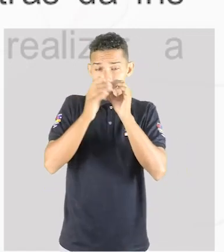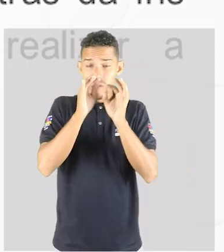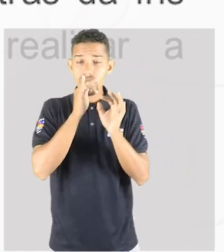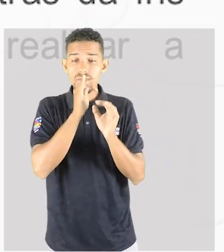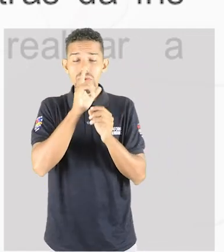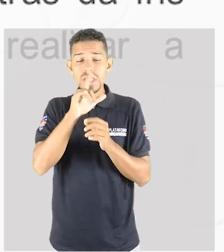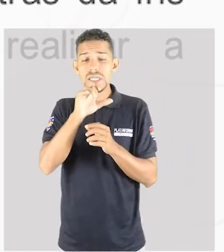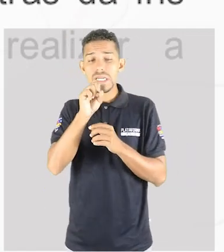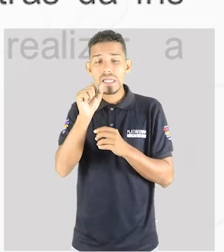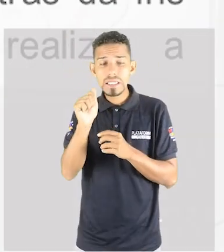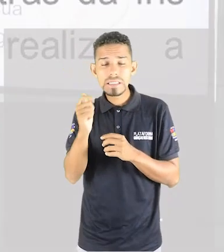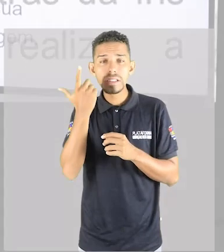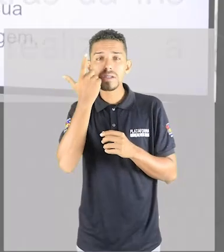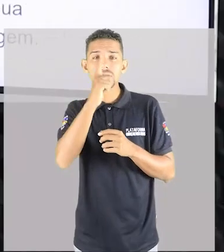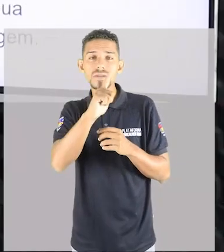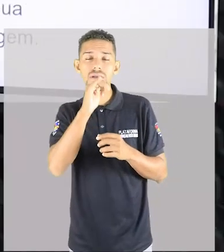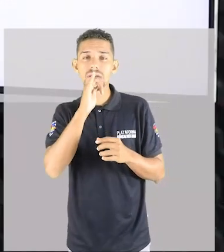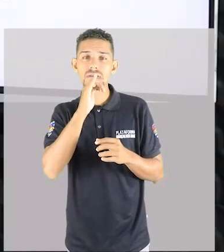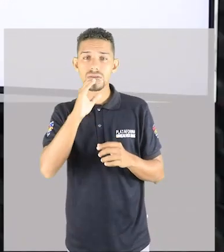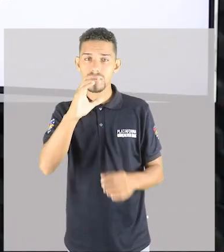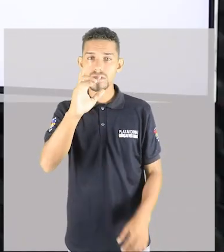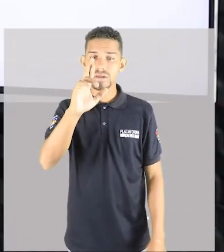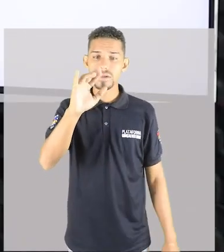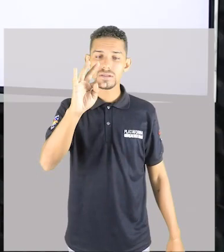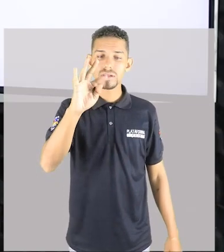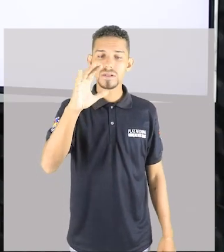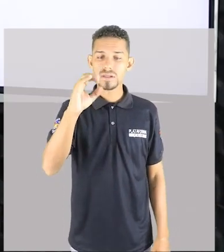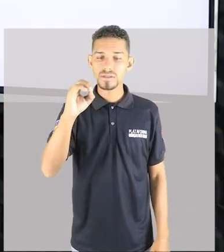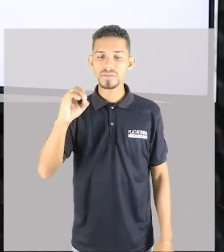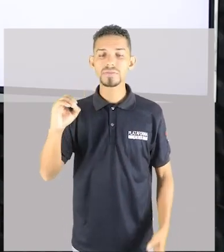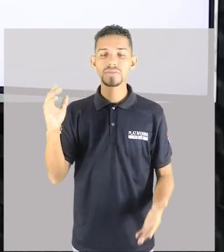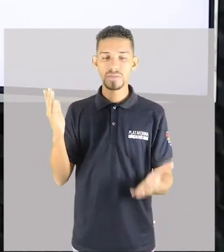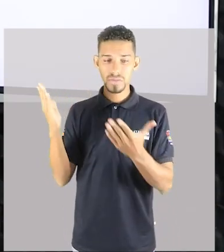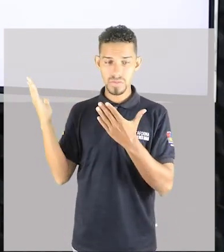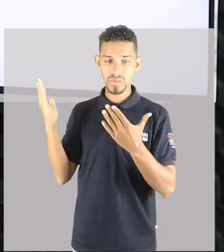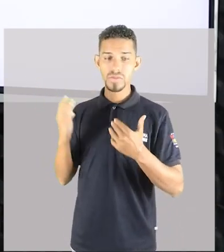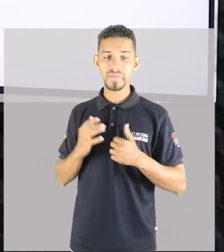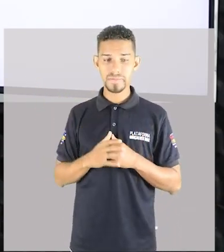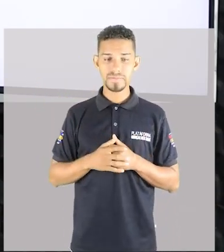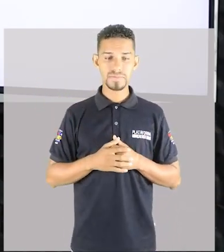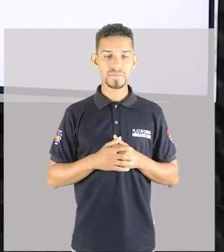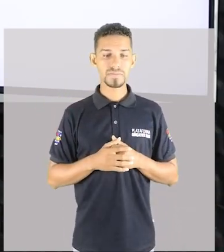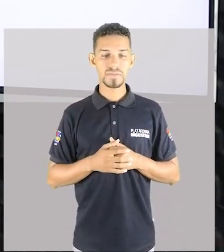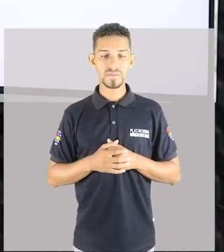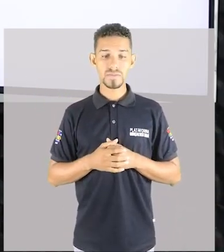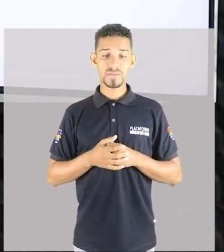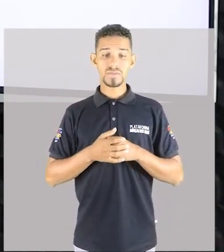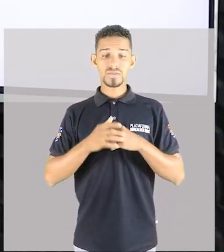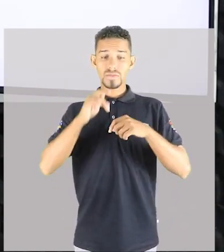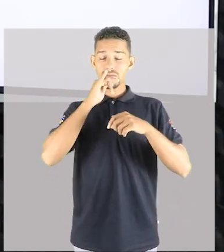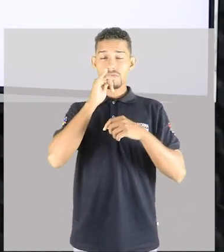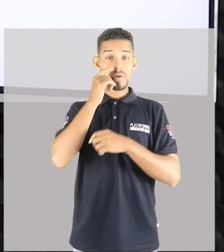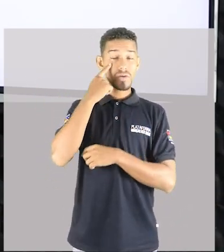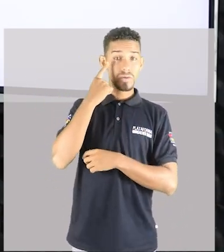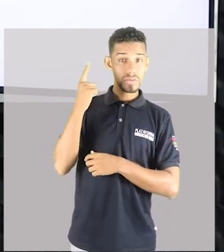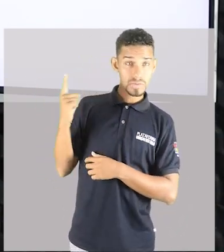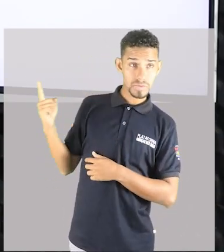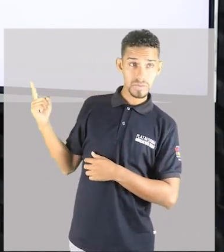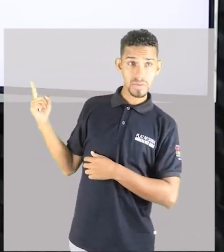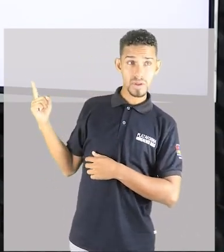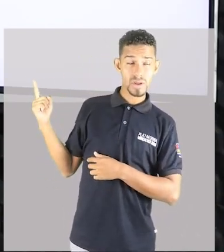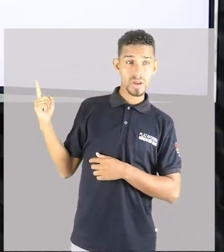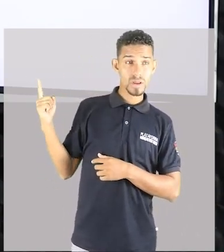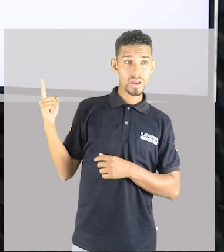lisa responsável pela acomodação do cristalino. Bora aqui para a figura. Então, tem um corpo ciliar, que tá bem aqui, que ele